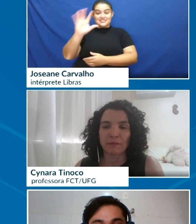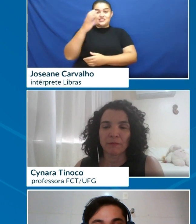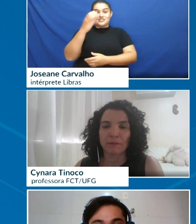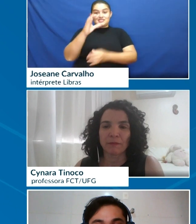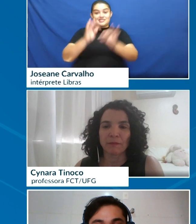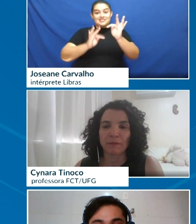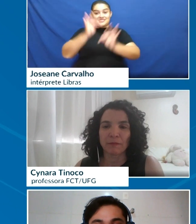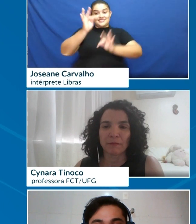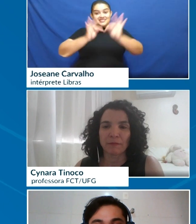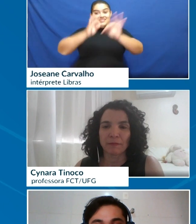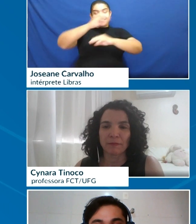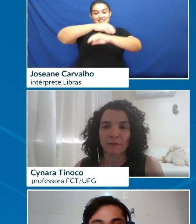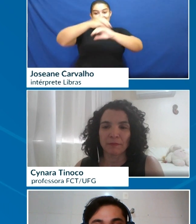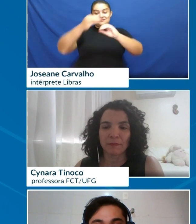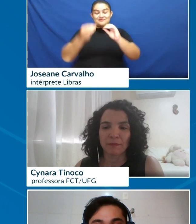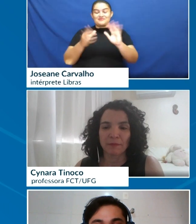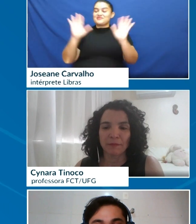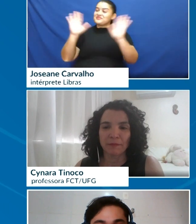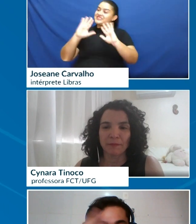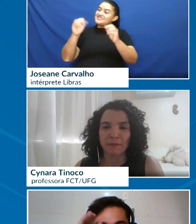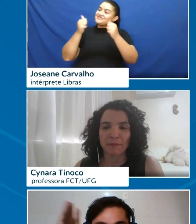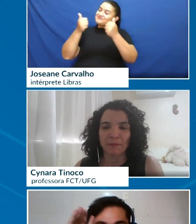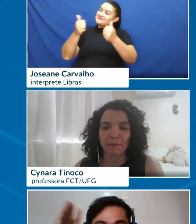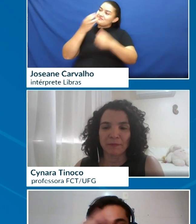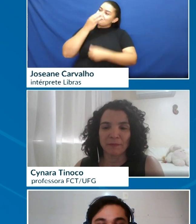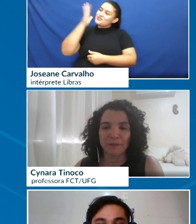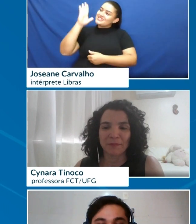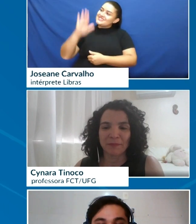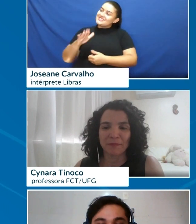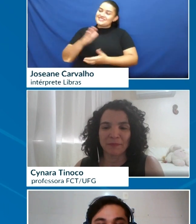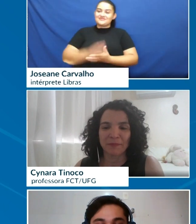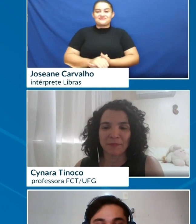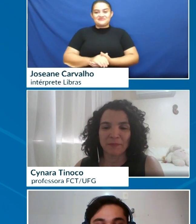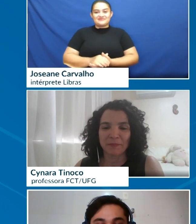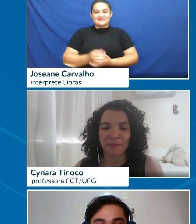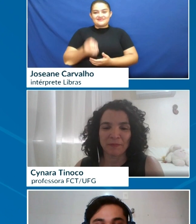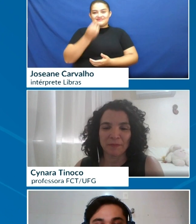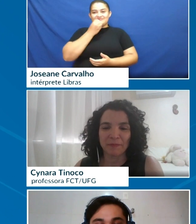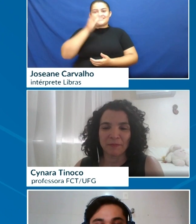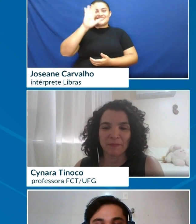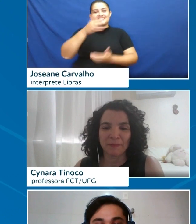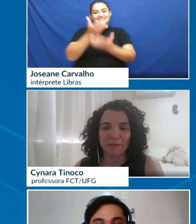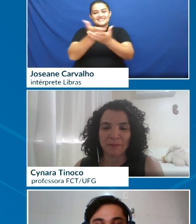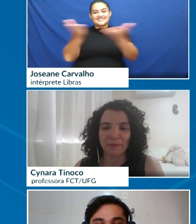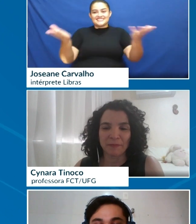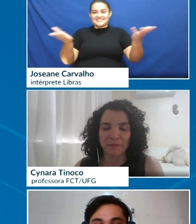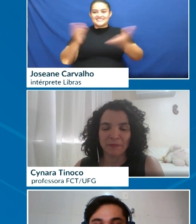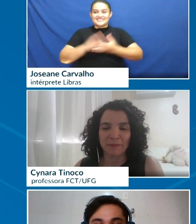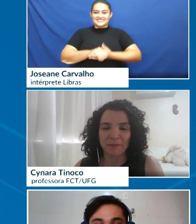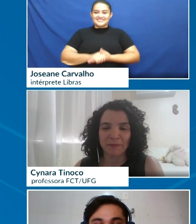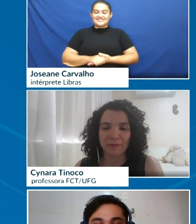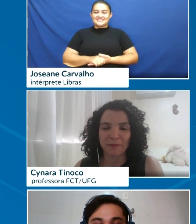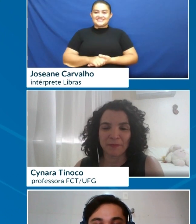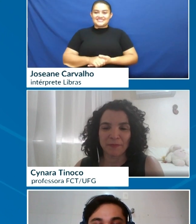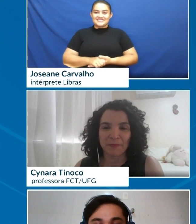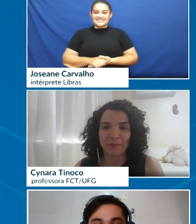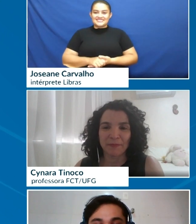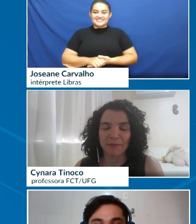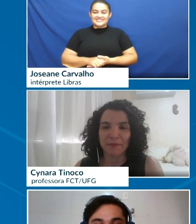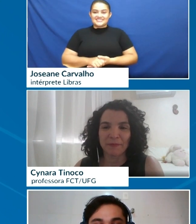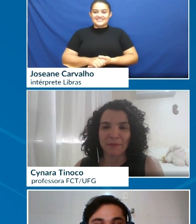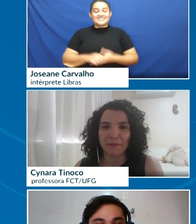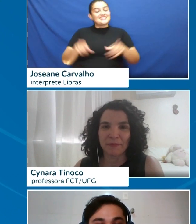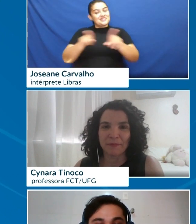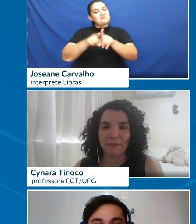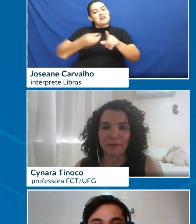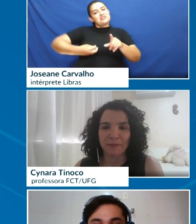da UFG. Oi, Gabriel, boa tarde, seja bem-vindo. Boa tarde, Marcelo. Boa tarde a todos que estão nos ouvindo. Completando aqui o nosso